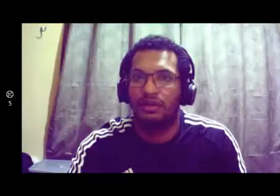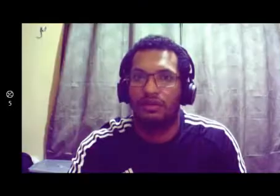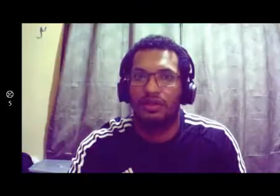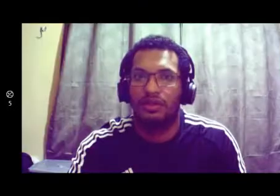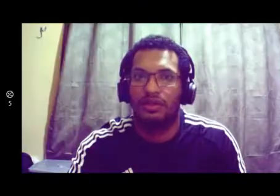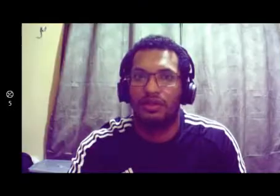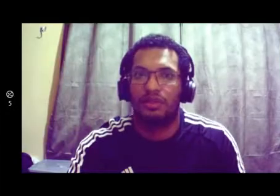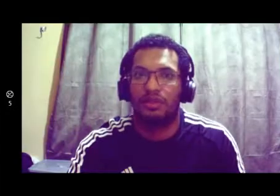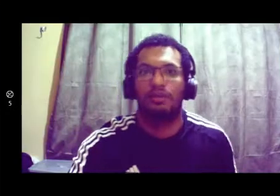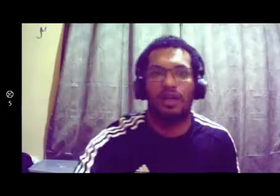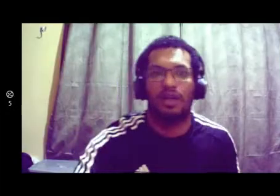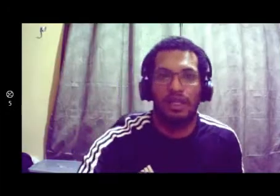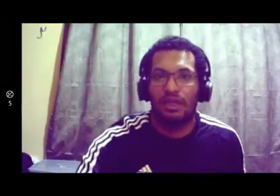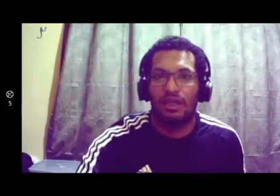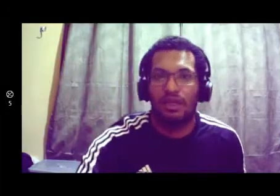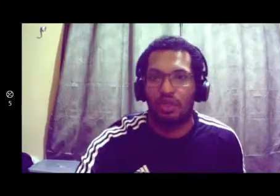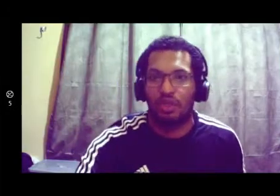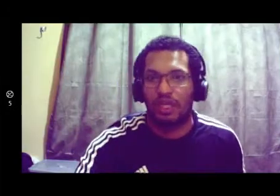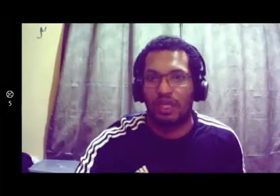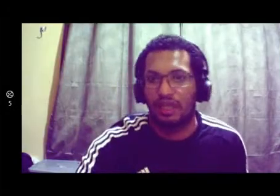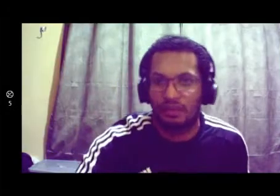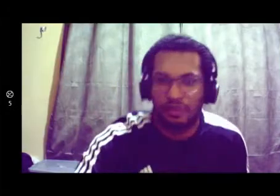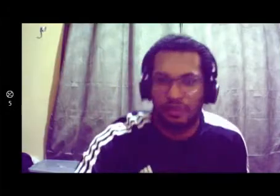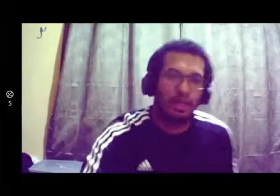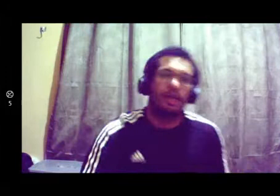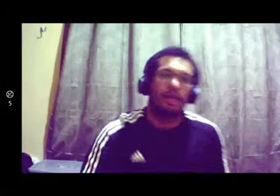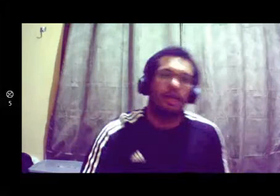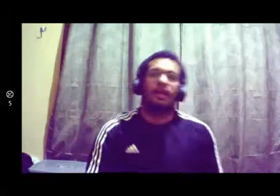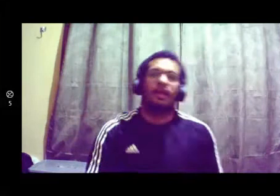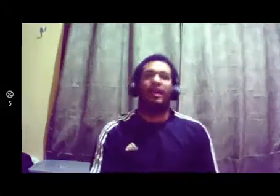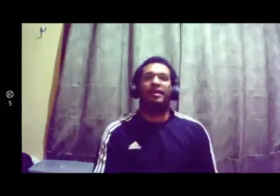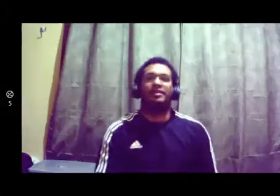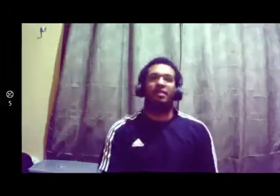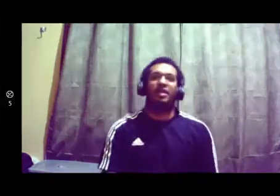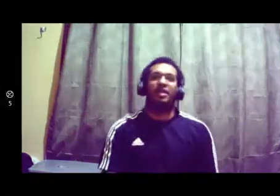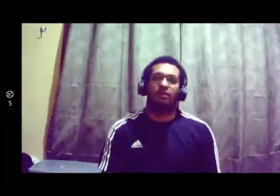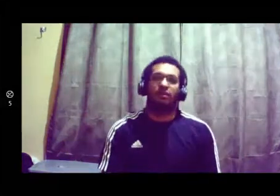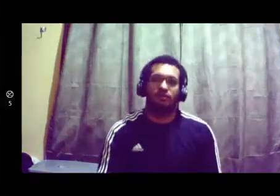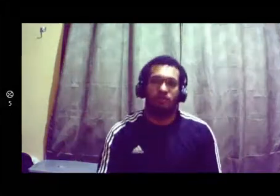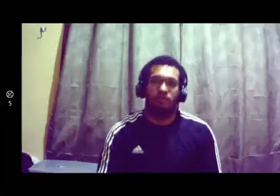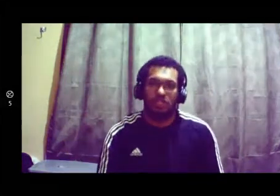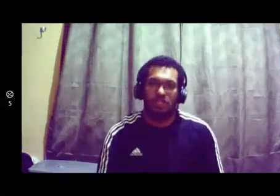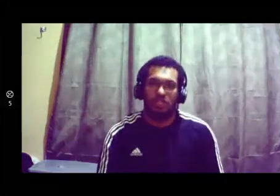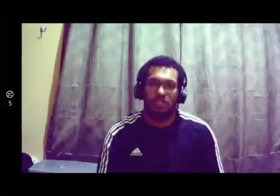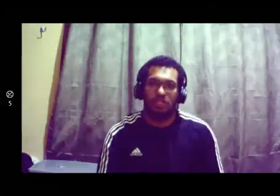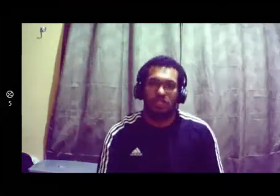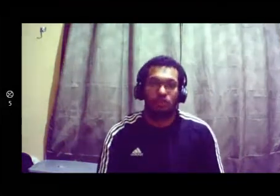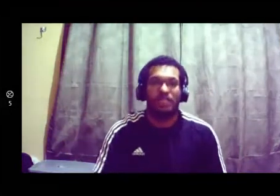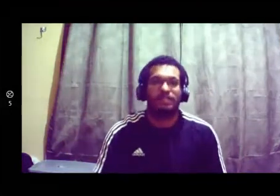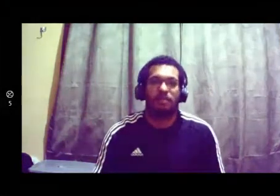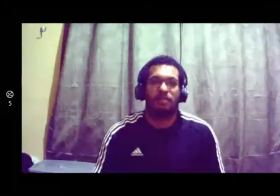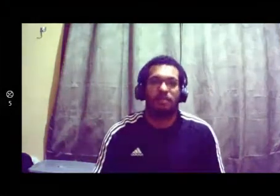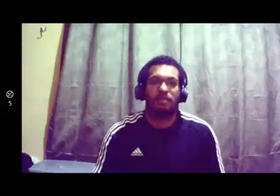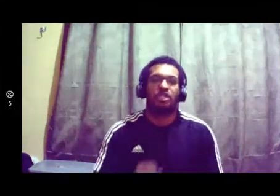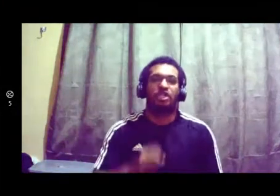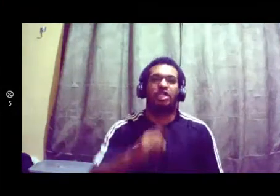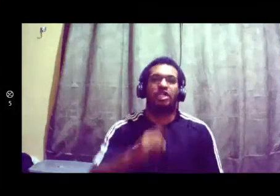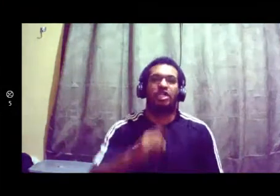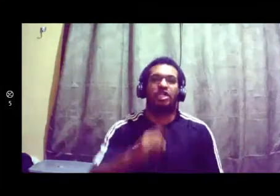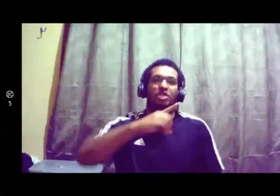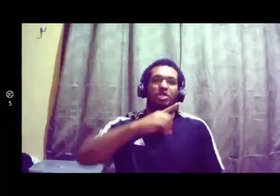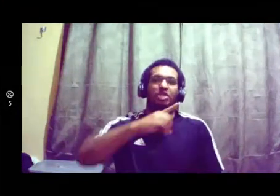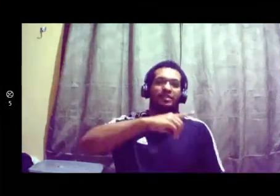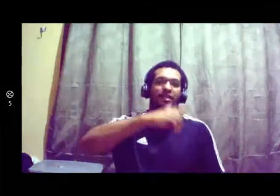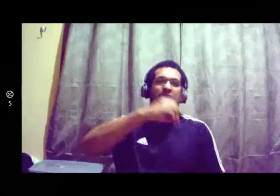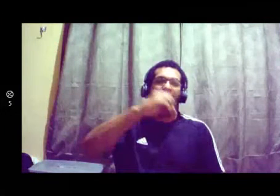Acho que tá aí. Vamos lá. Continuando aqui, então. Semana, então. Quando a gente está falando os dias da semana agora, os dias a